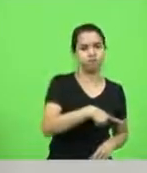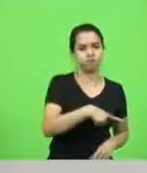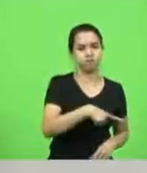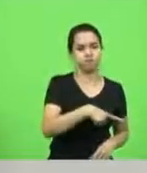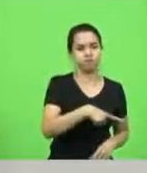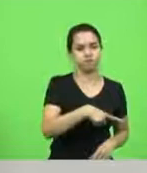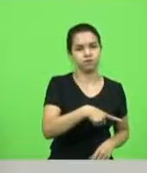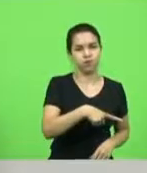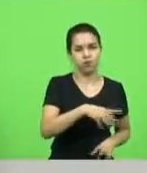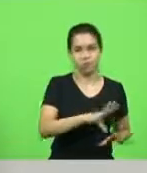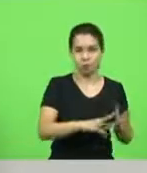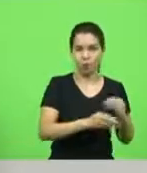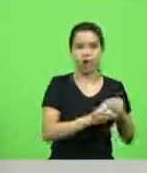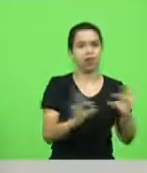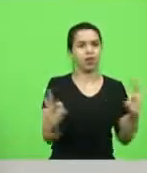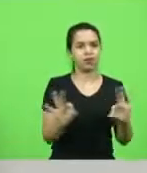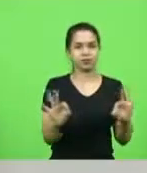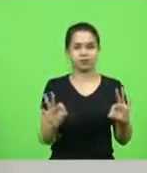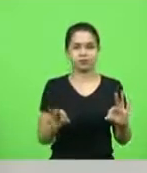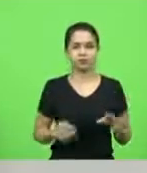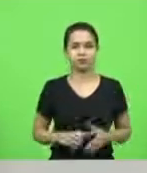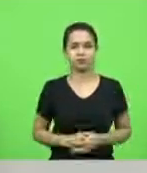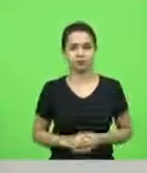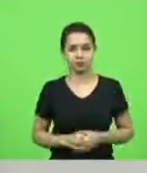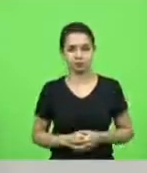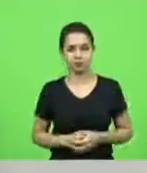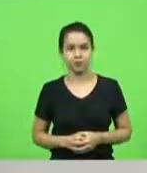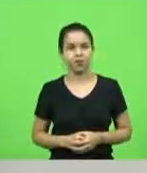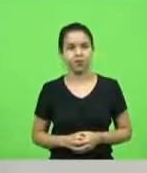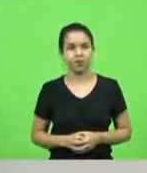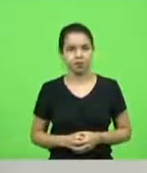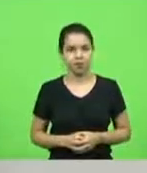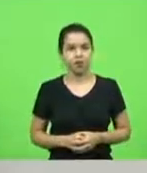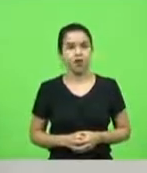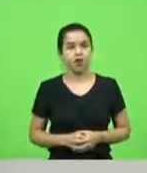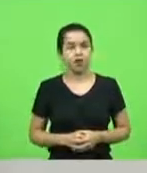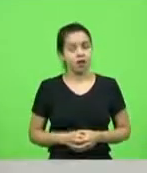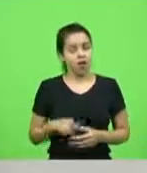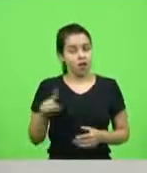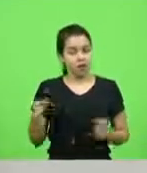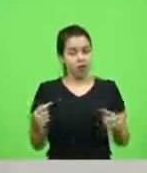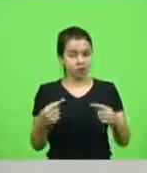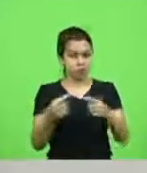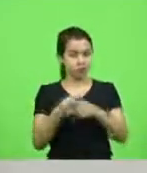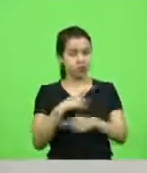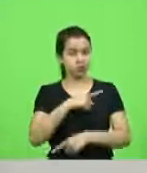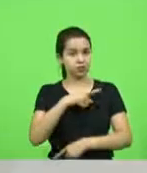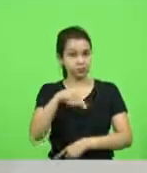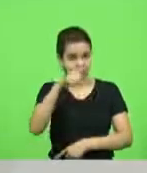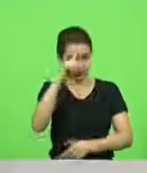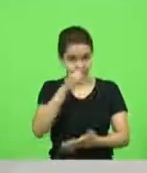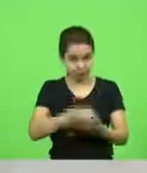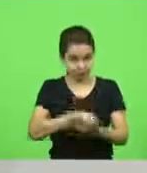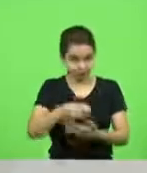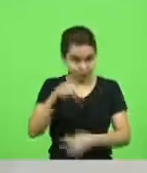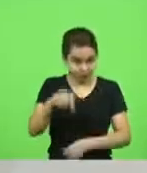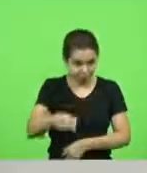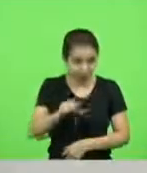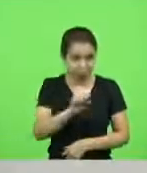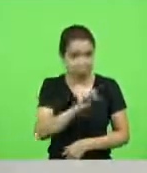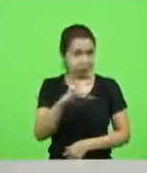Ah e não incorporada e era contrapartida do grau acima isso não decidido aqui em Santa Catarina decidido lá em